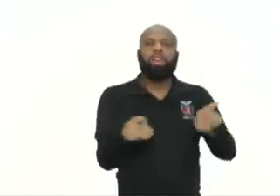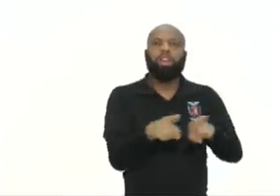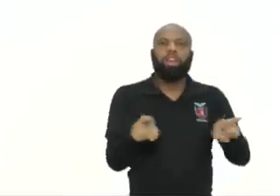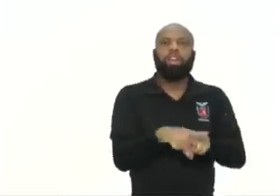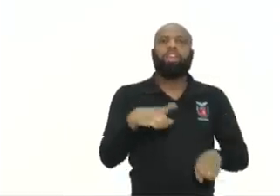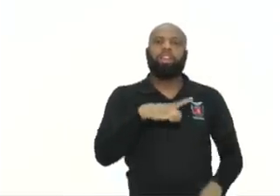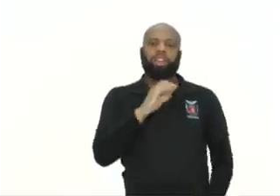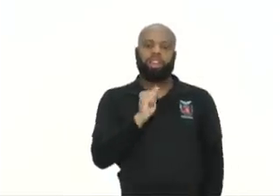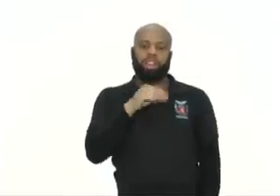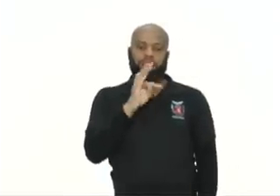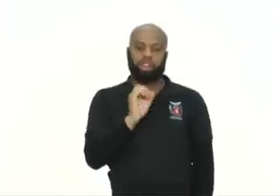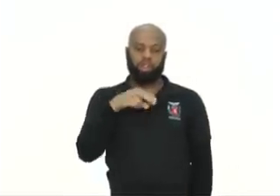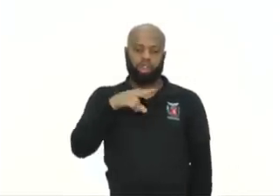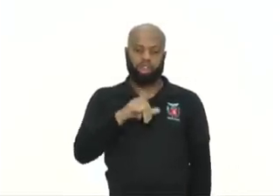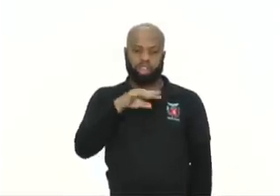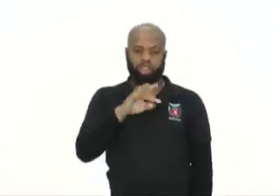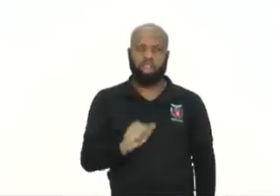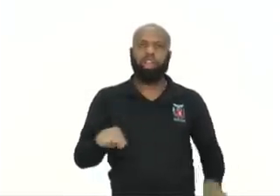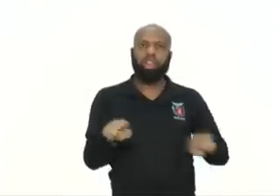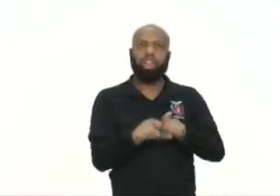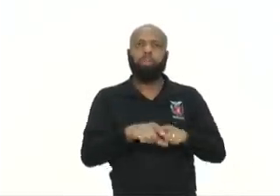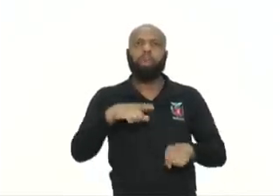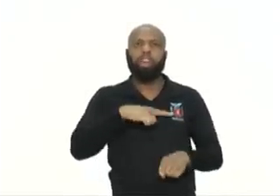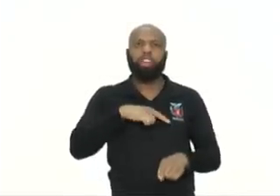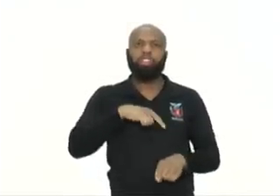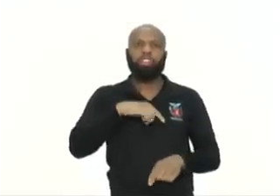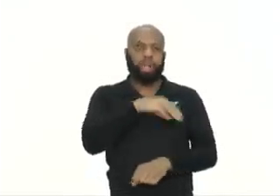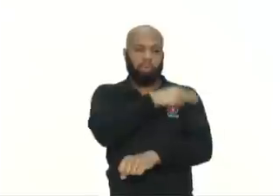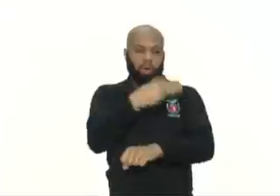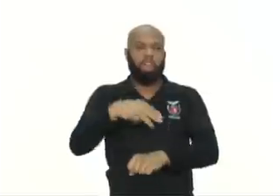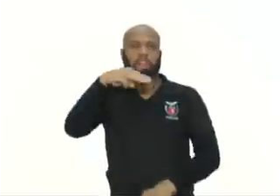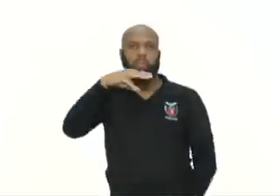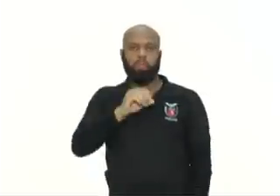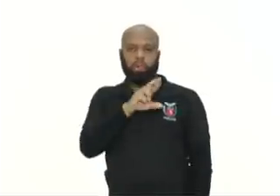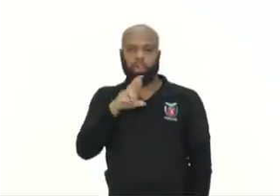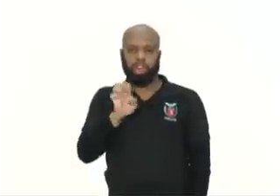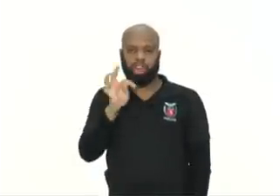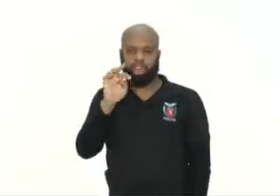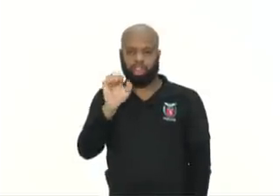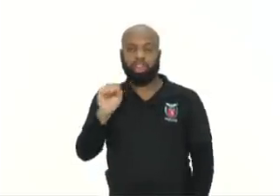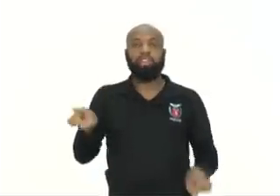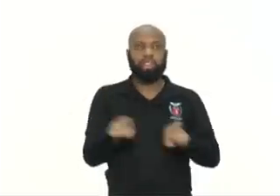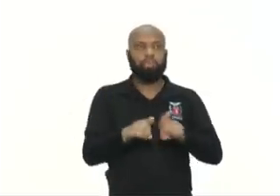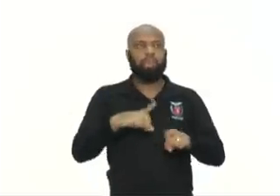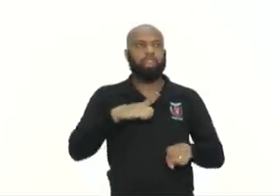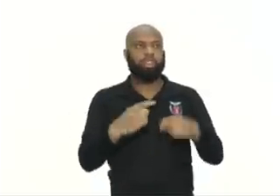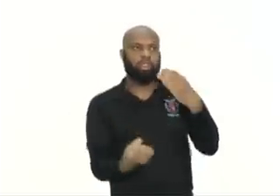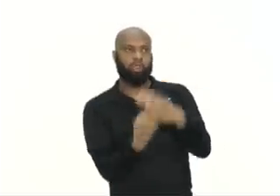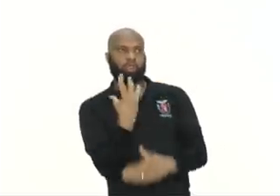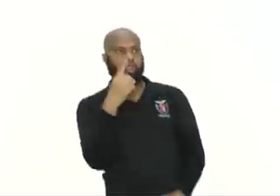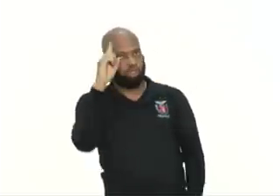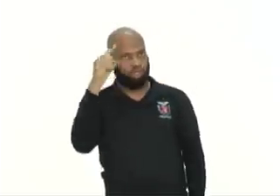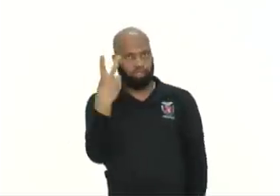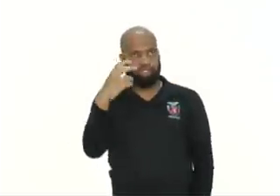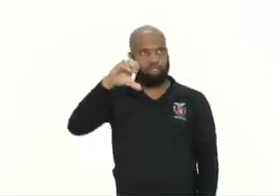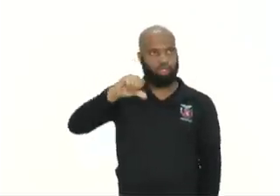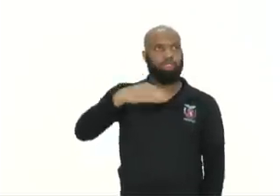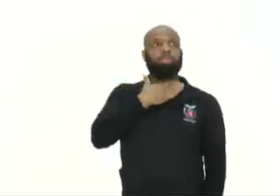ter a fundação da Vila de Morretes e o Pelourinho sendo constituído aqui em Curitiba no dia 29 de março